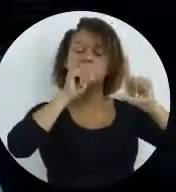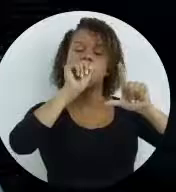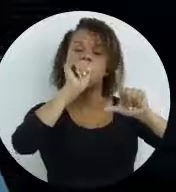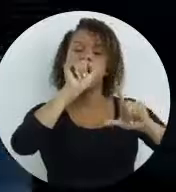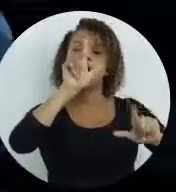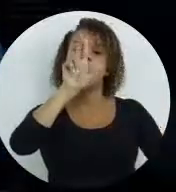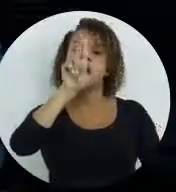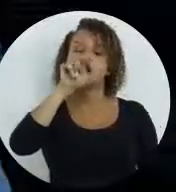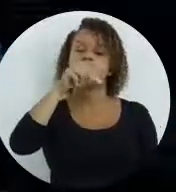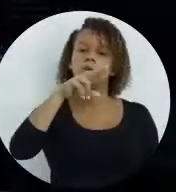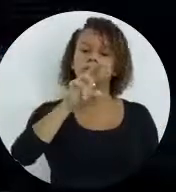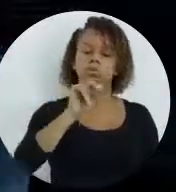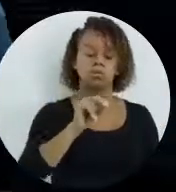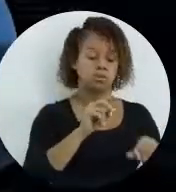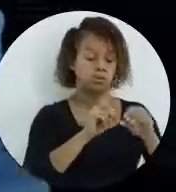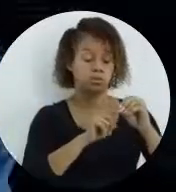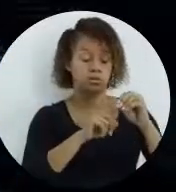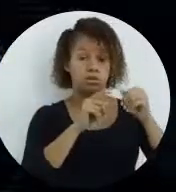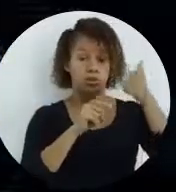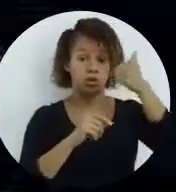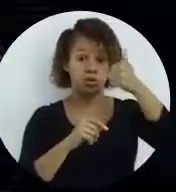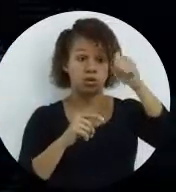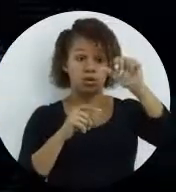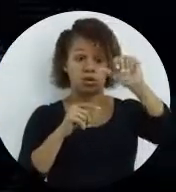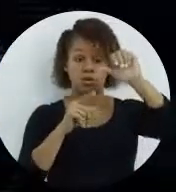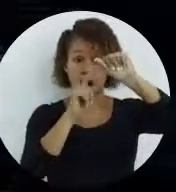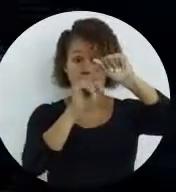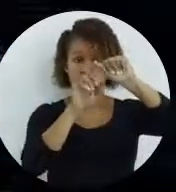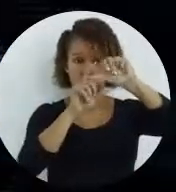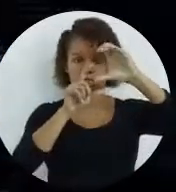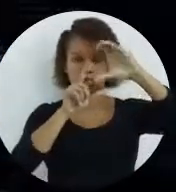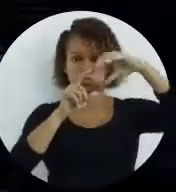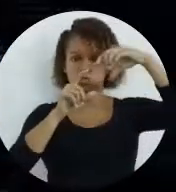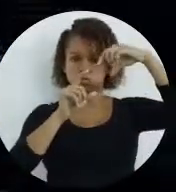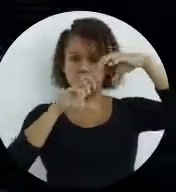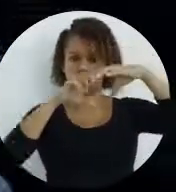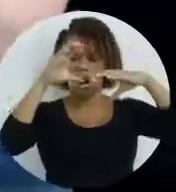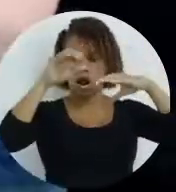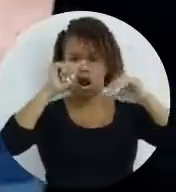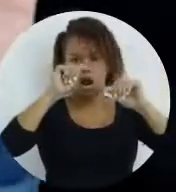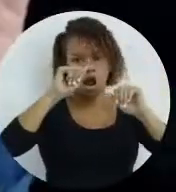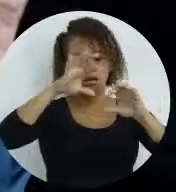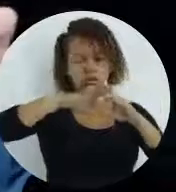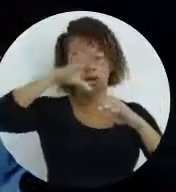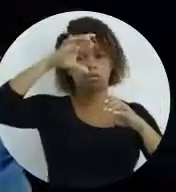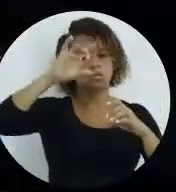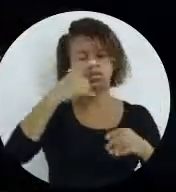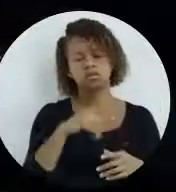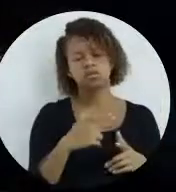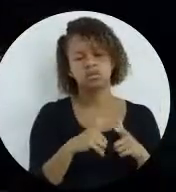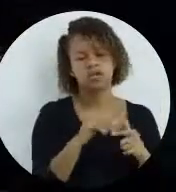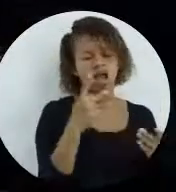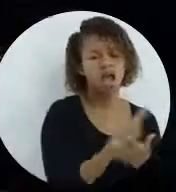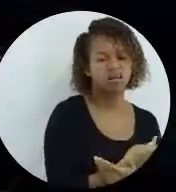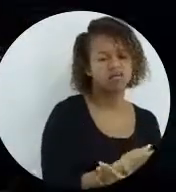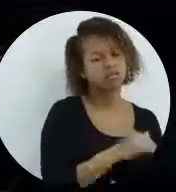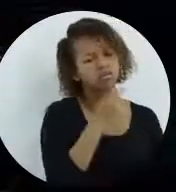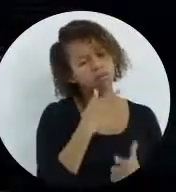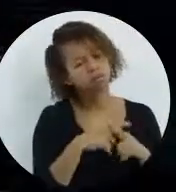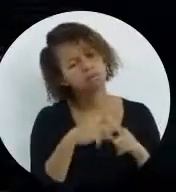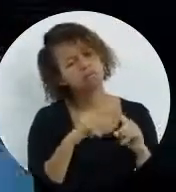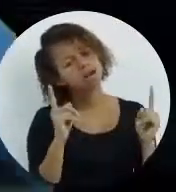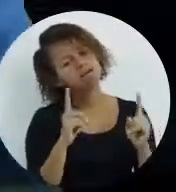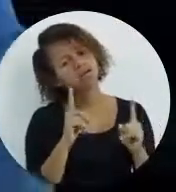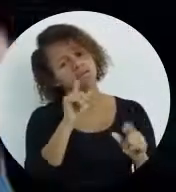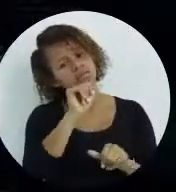aluno, que era tudo minúsculo, a gente ia colocar o primeiro A maiúsculo. E se não colocar, não tem problema, mas ele é uma